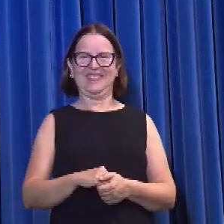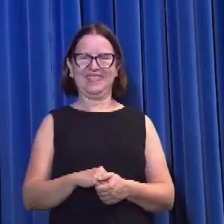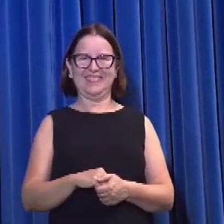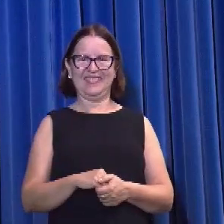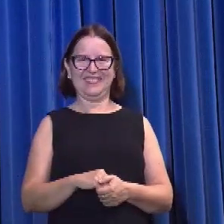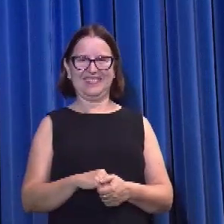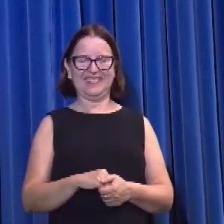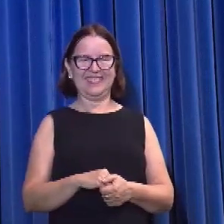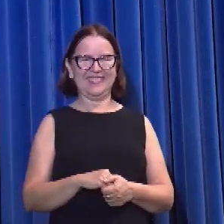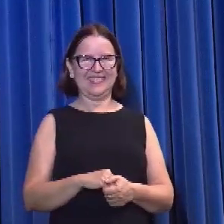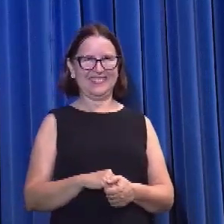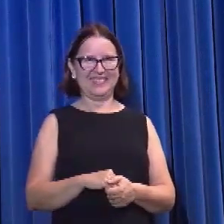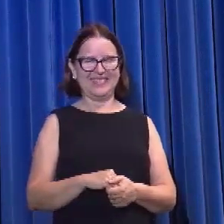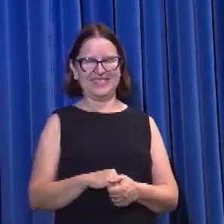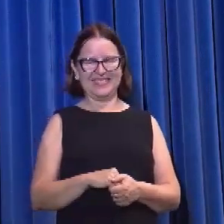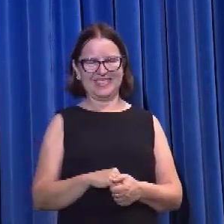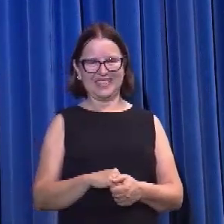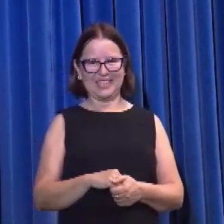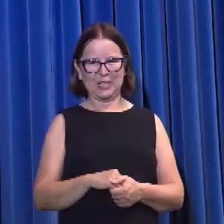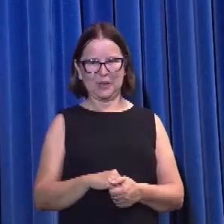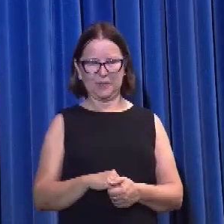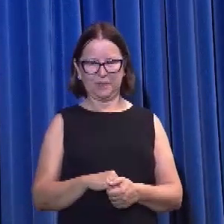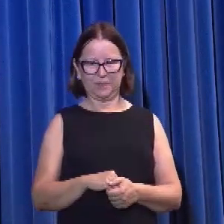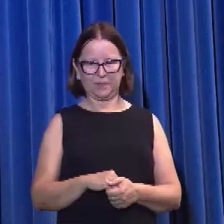Para frutificar.